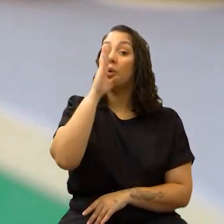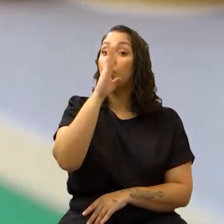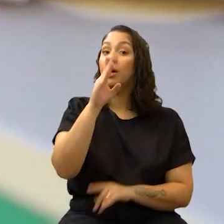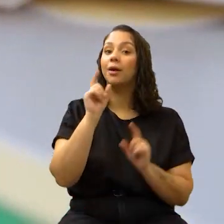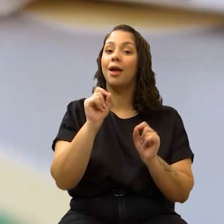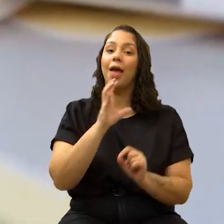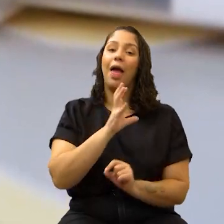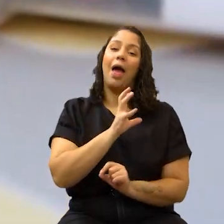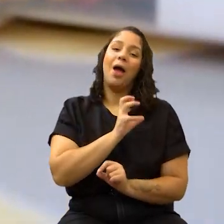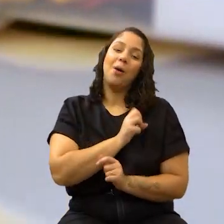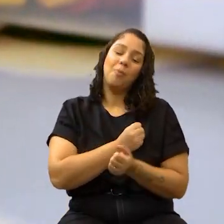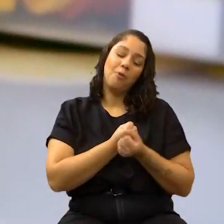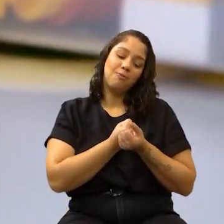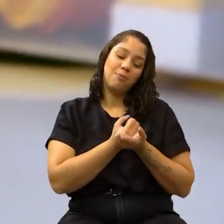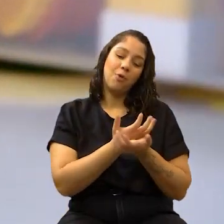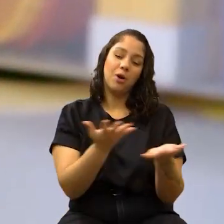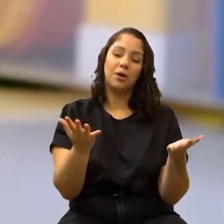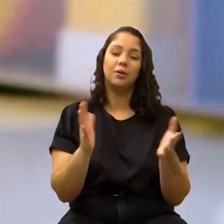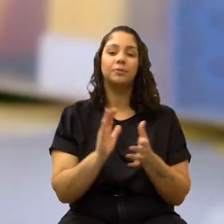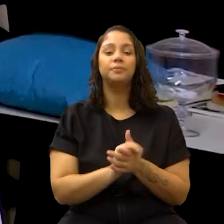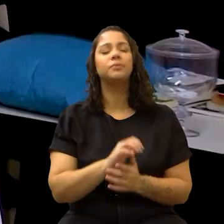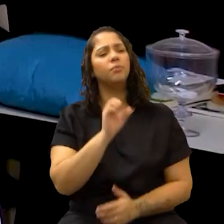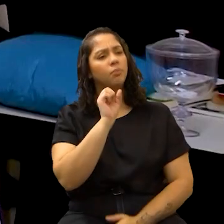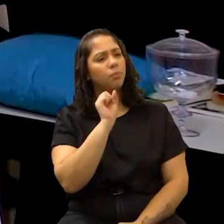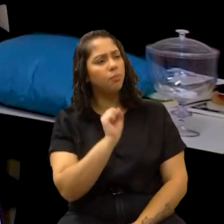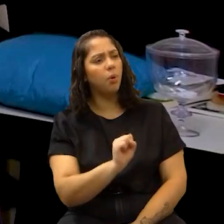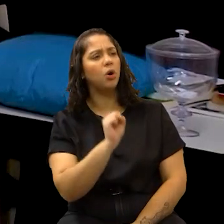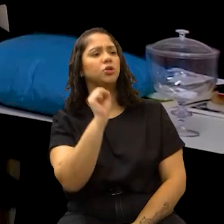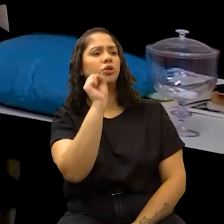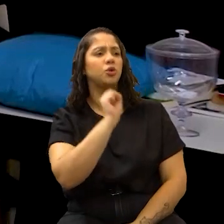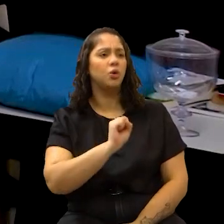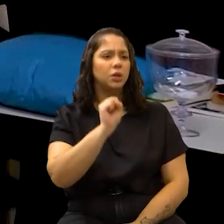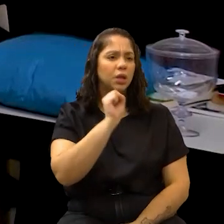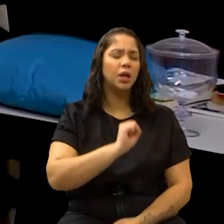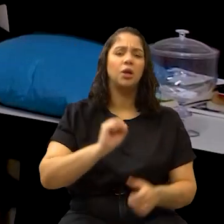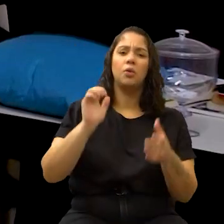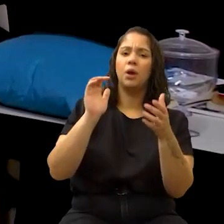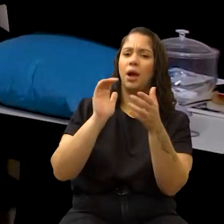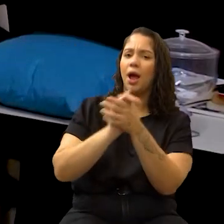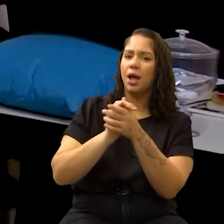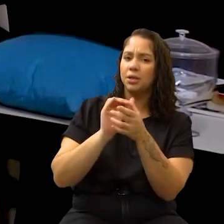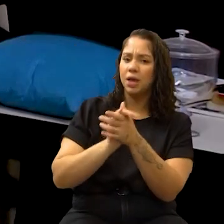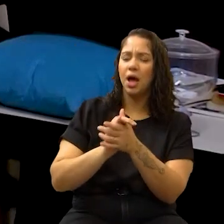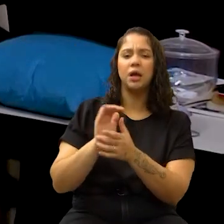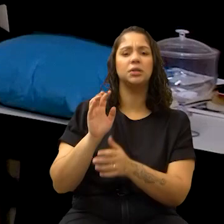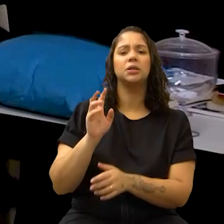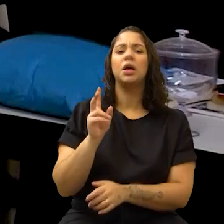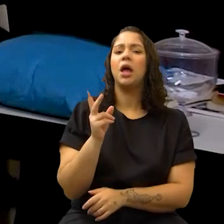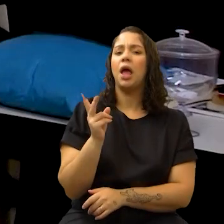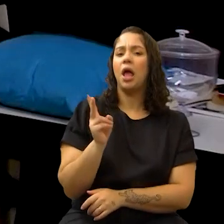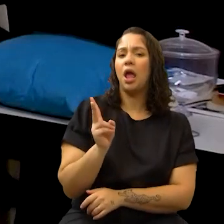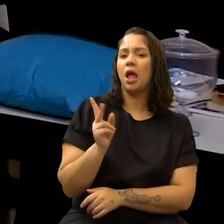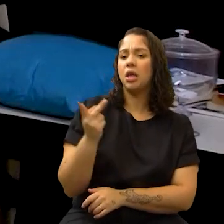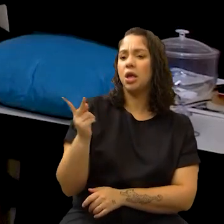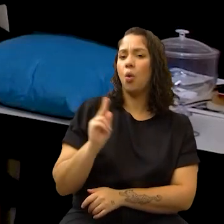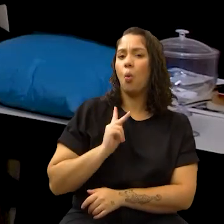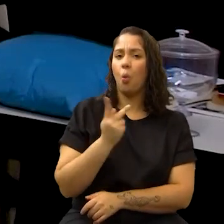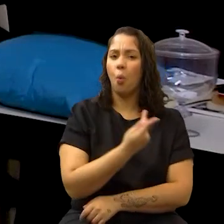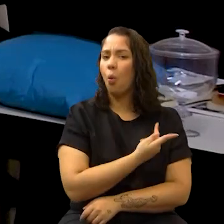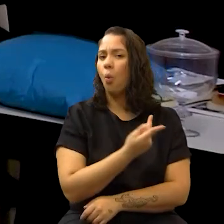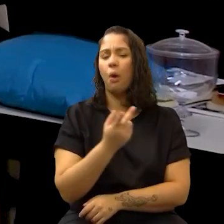O importante é ter amor para compartilhar. Pode ser solteiros, casais, casais homoafetivos, né,